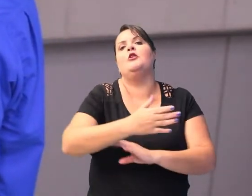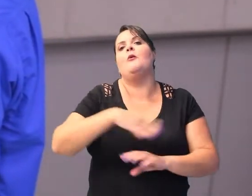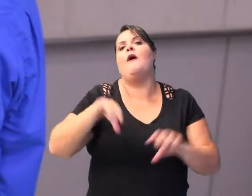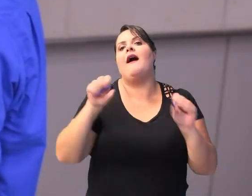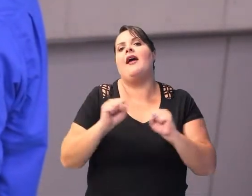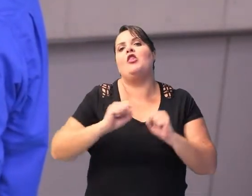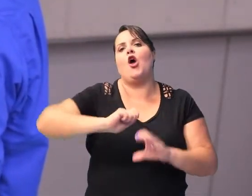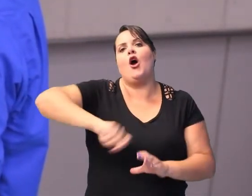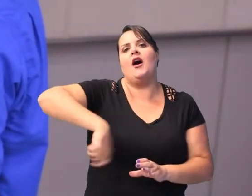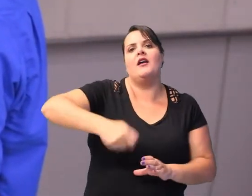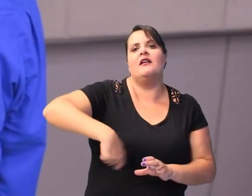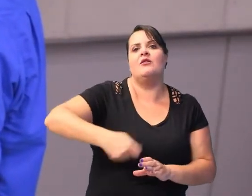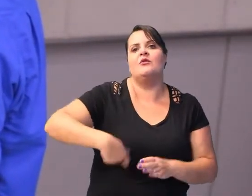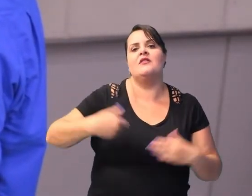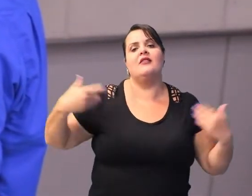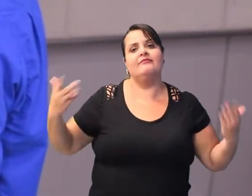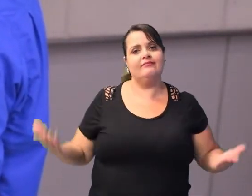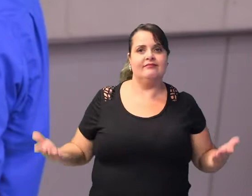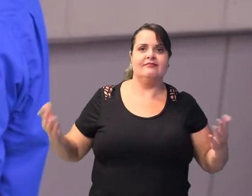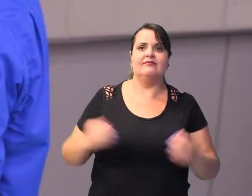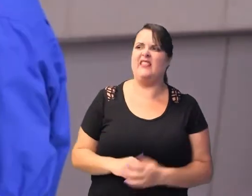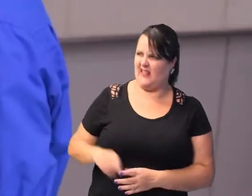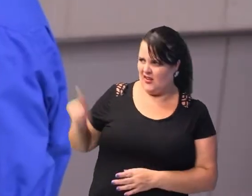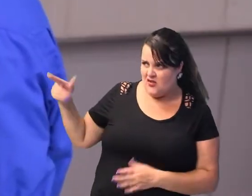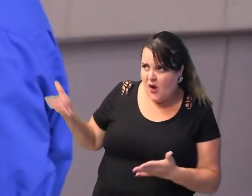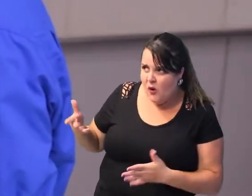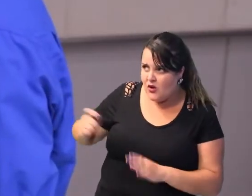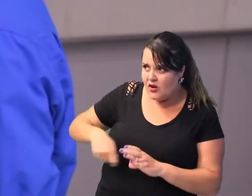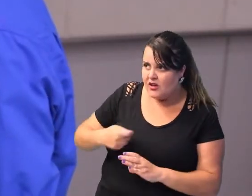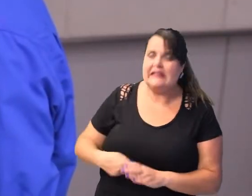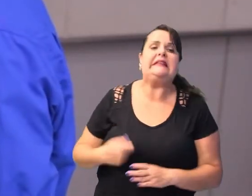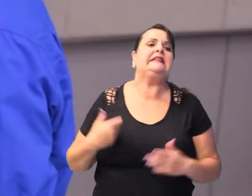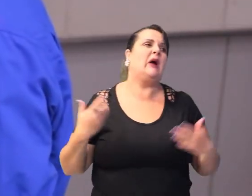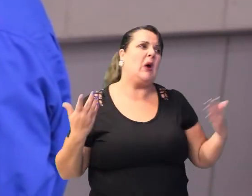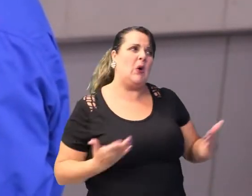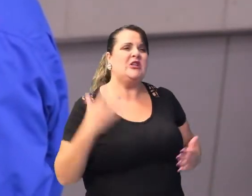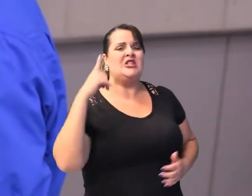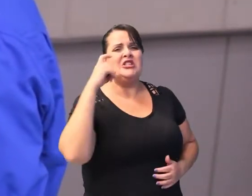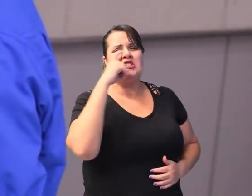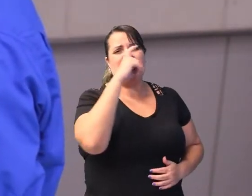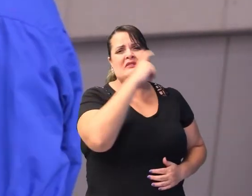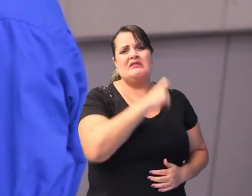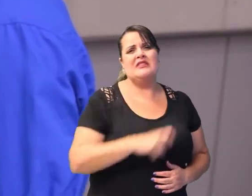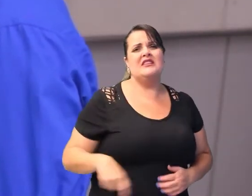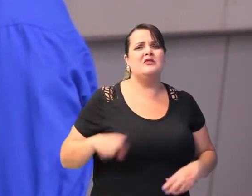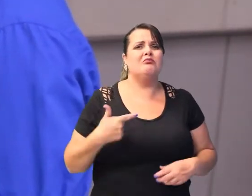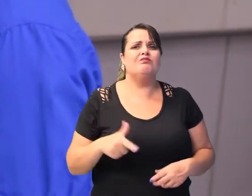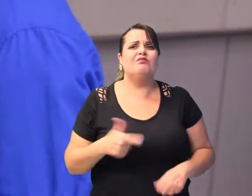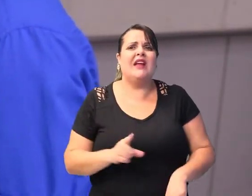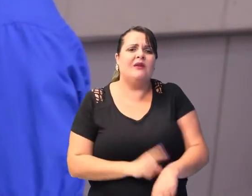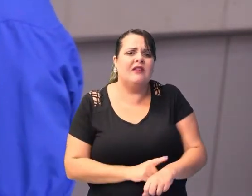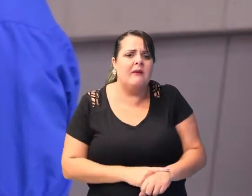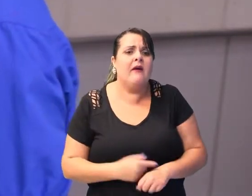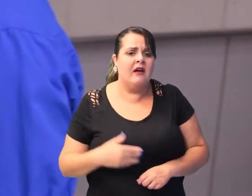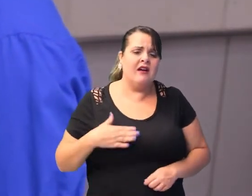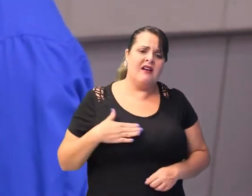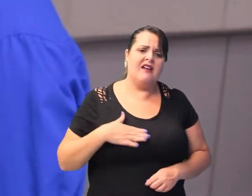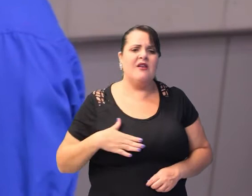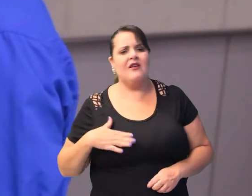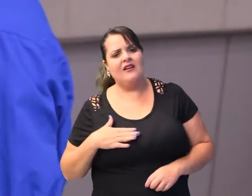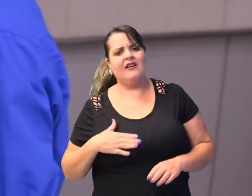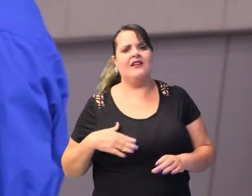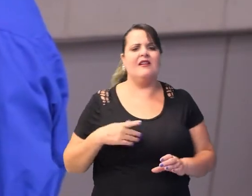que eu tenho lido os livros de receita dele mas ele inventa muita coisa se cozinha não entra hoje em dia é muito difícil assim hoje quem puder porque você não curte